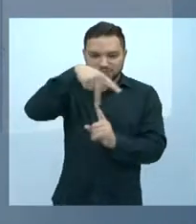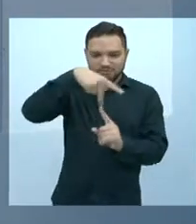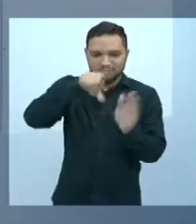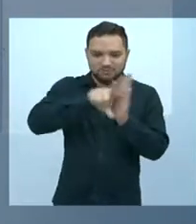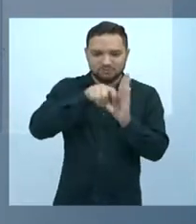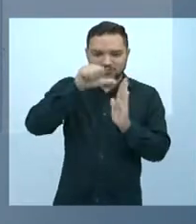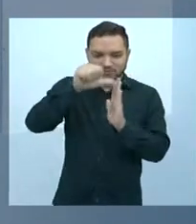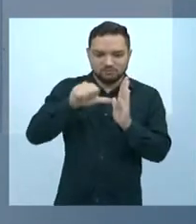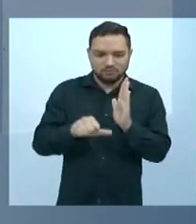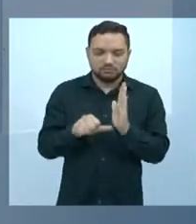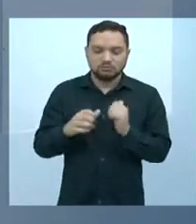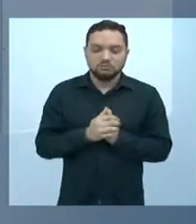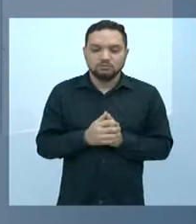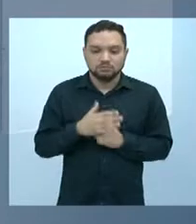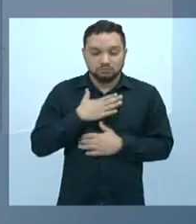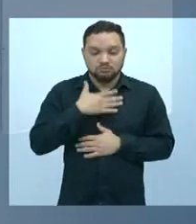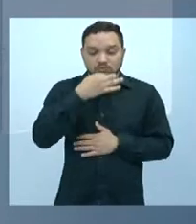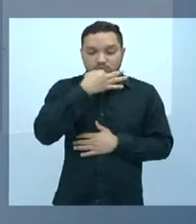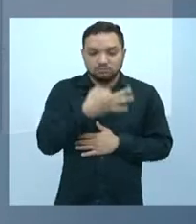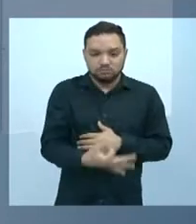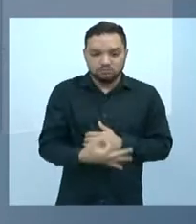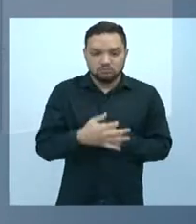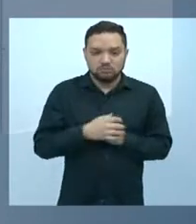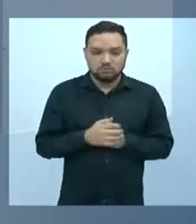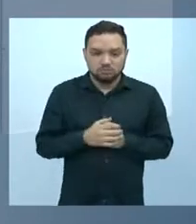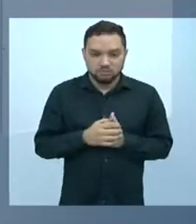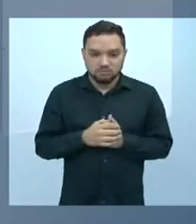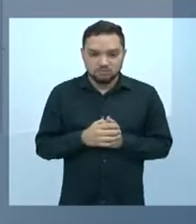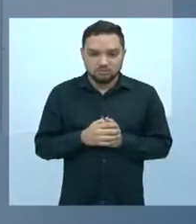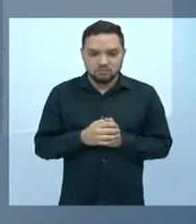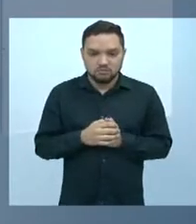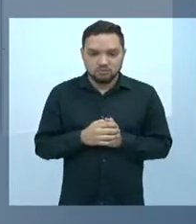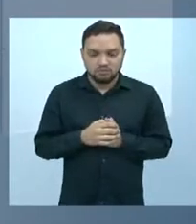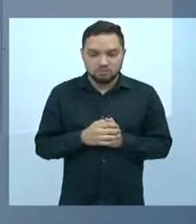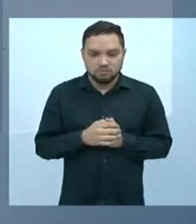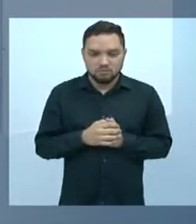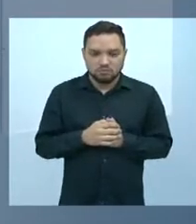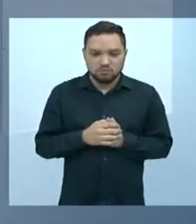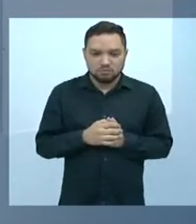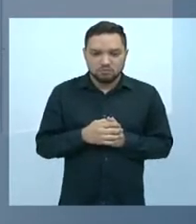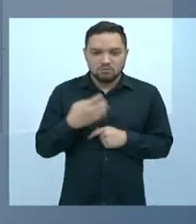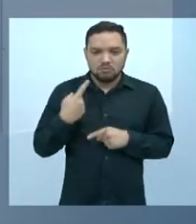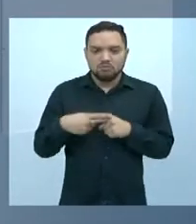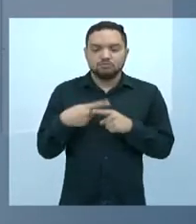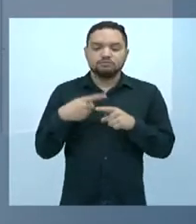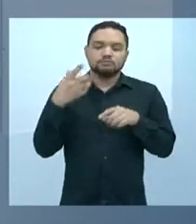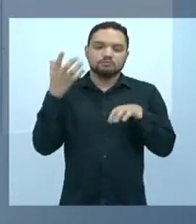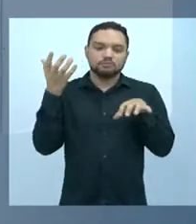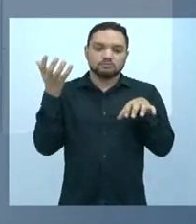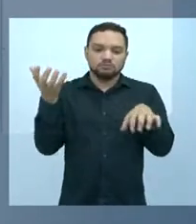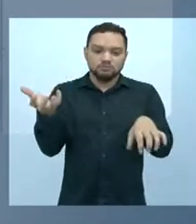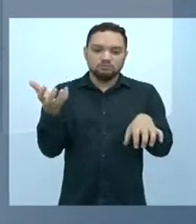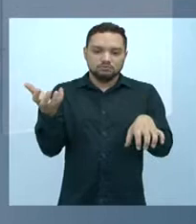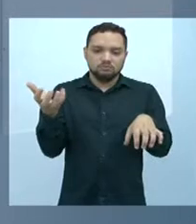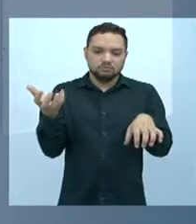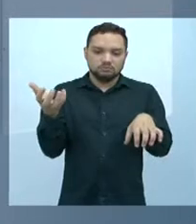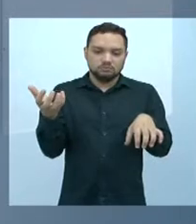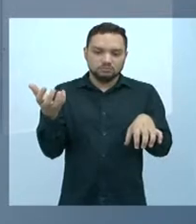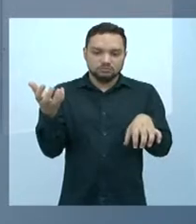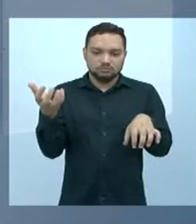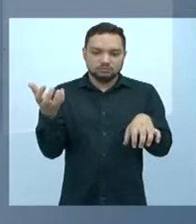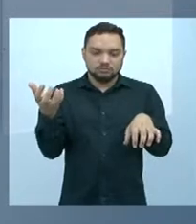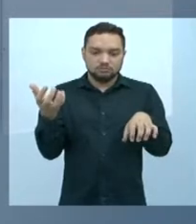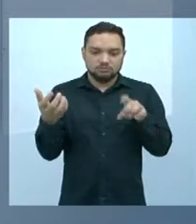que, na minha avaliação, é muito mais um parto ou um fruto do Congresso, tanto de Davi